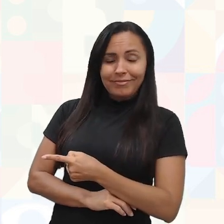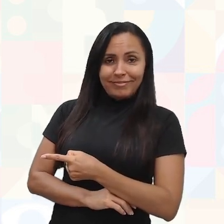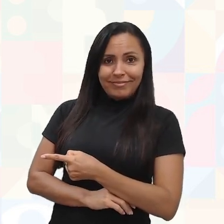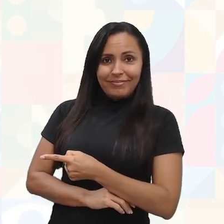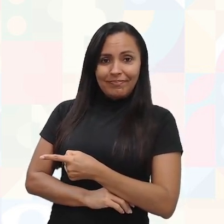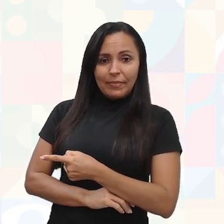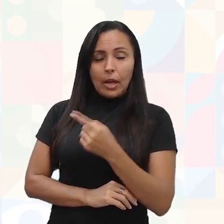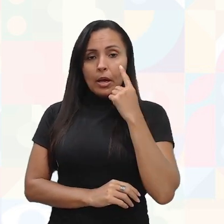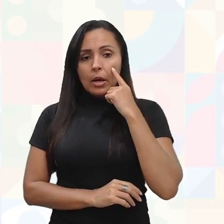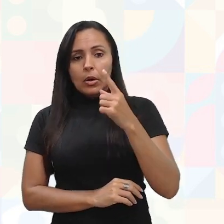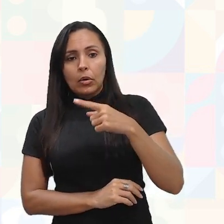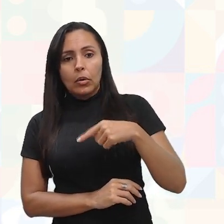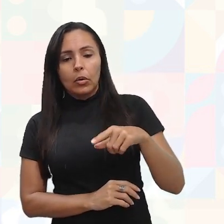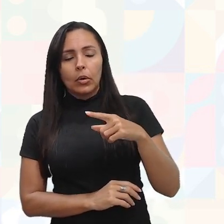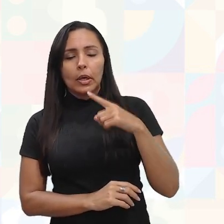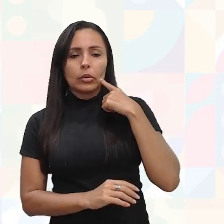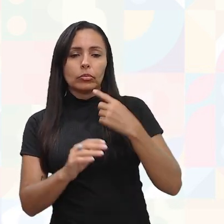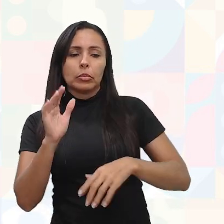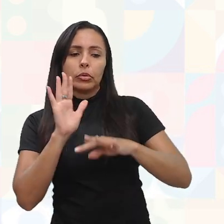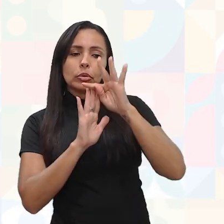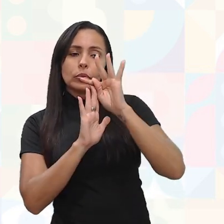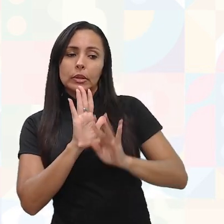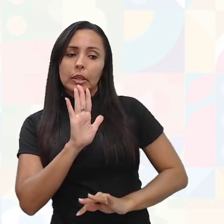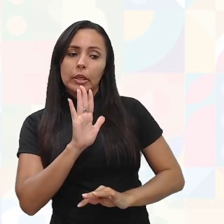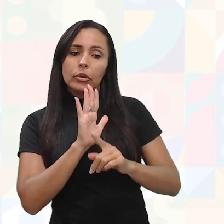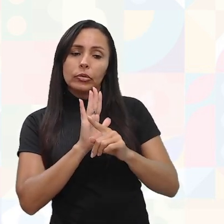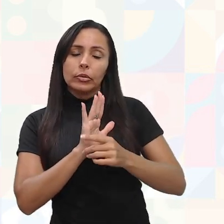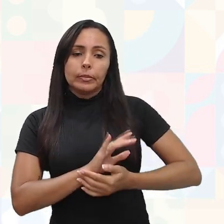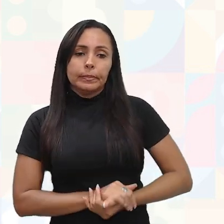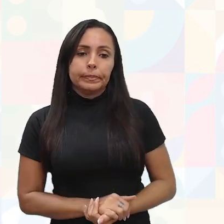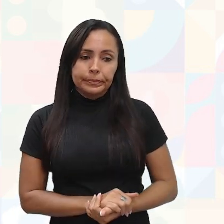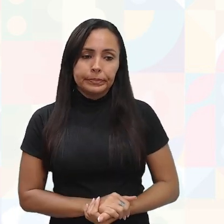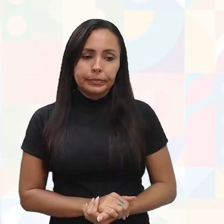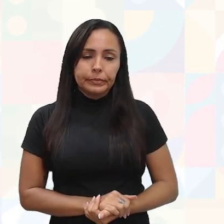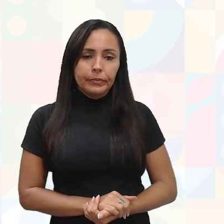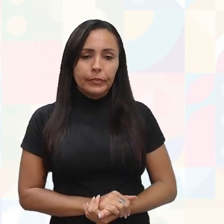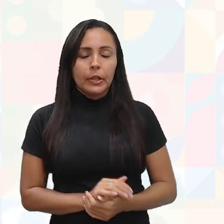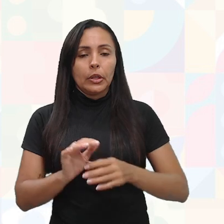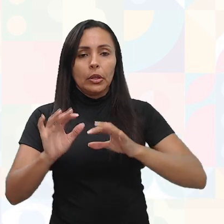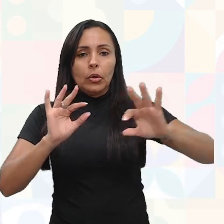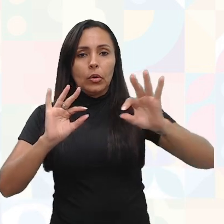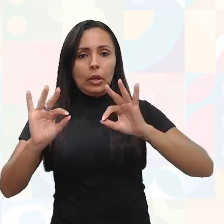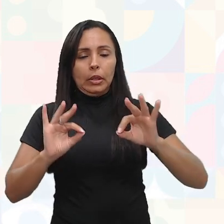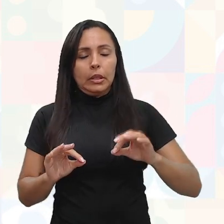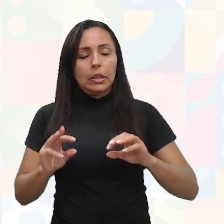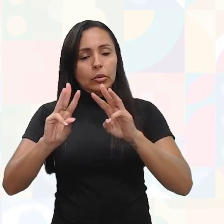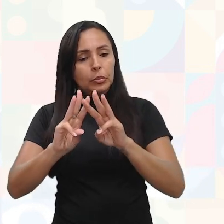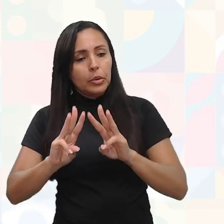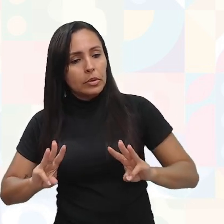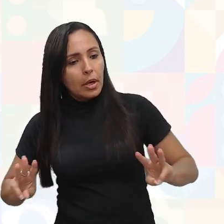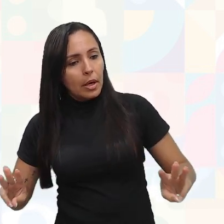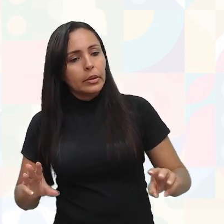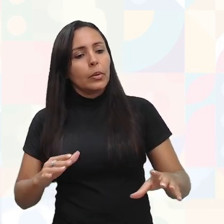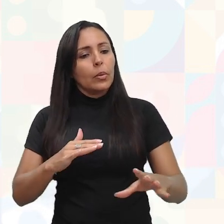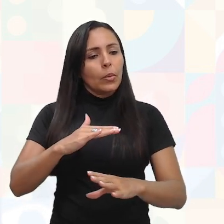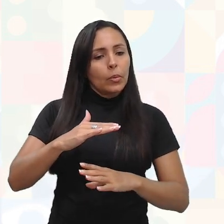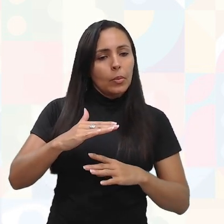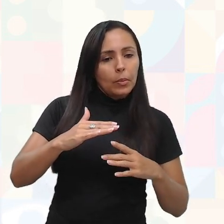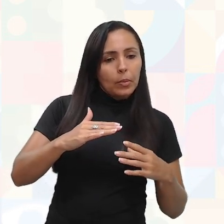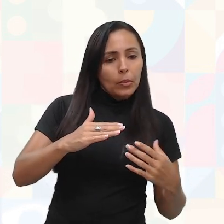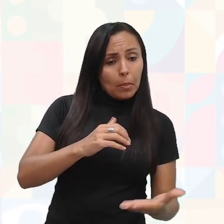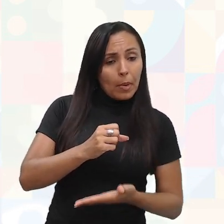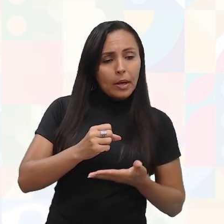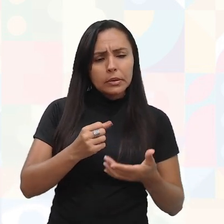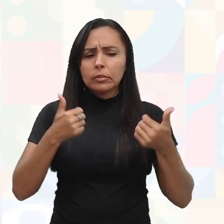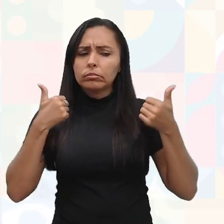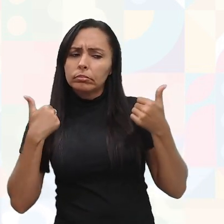colocar lá no meu editor de texto, né? E para personalizar o meu site com base nesse código e tá tudo